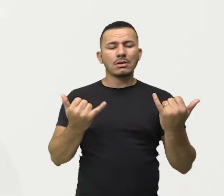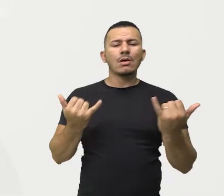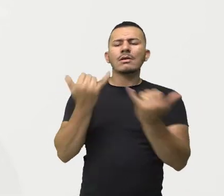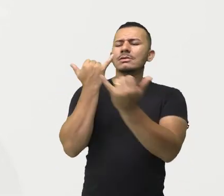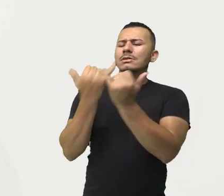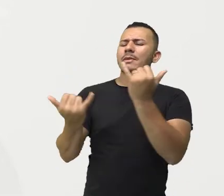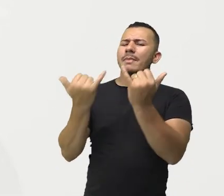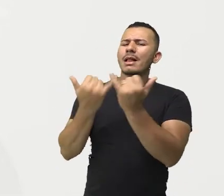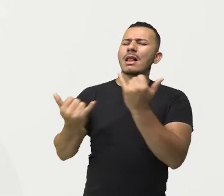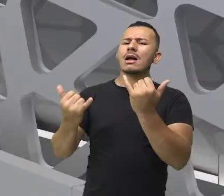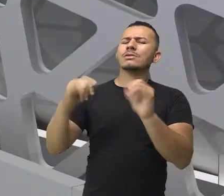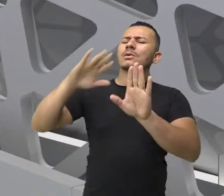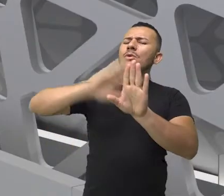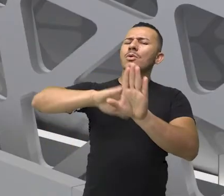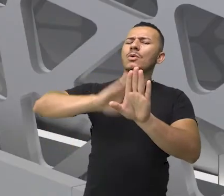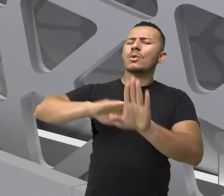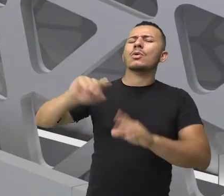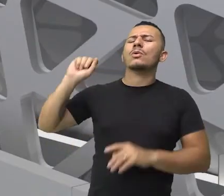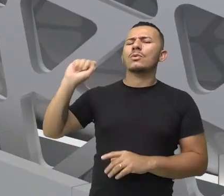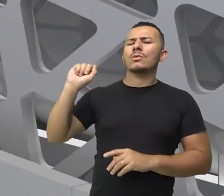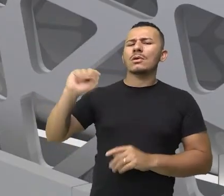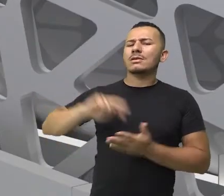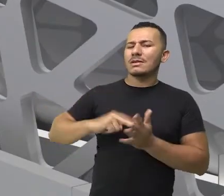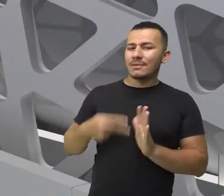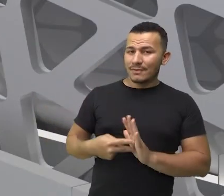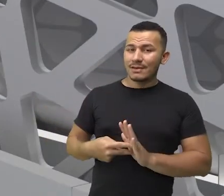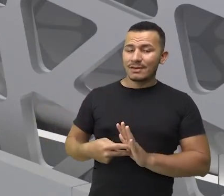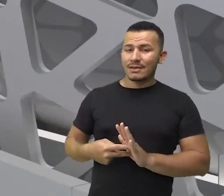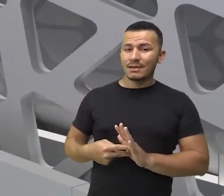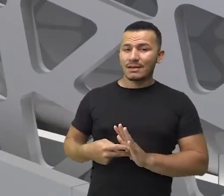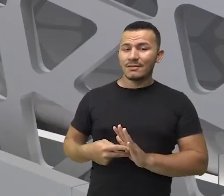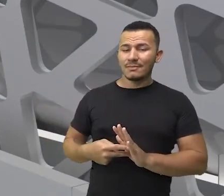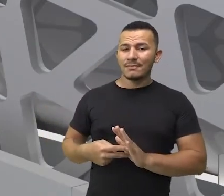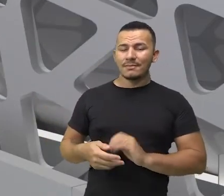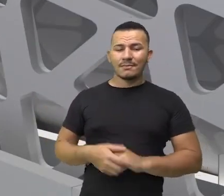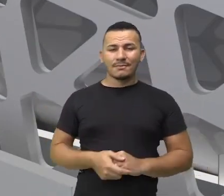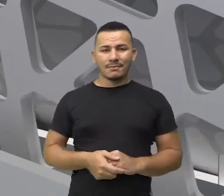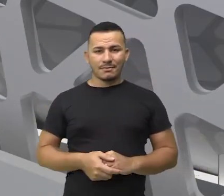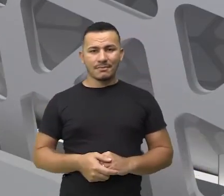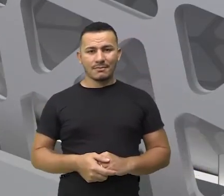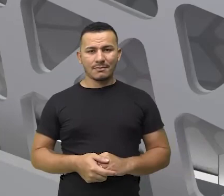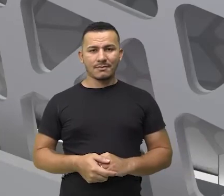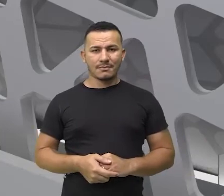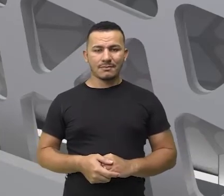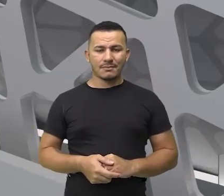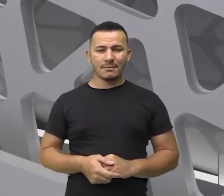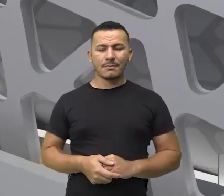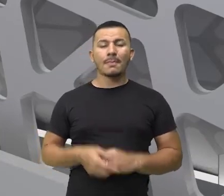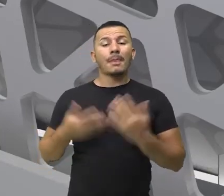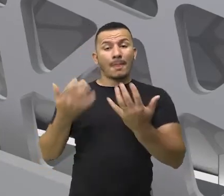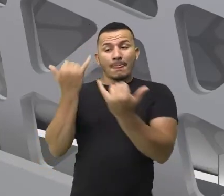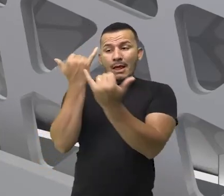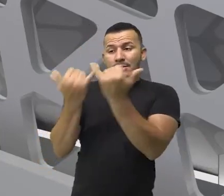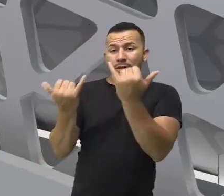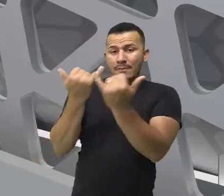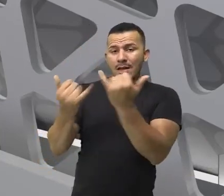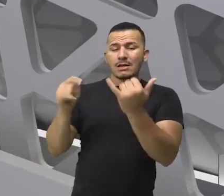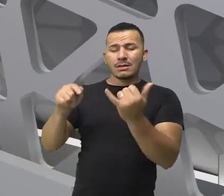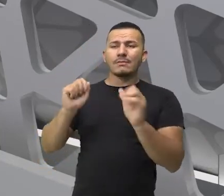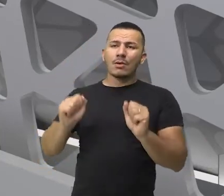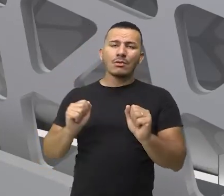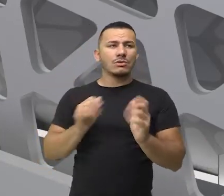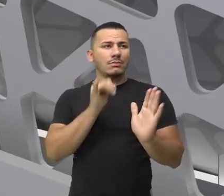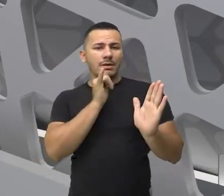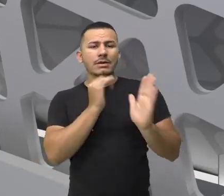o que está por trás da palavra semelhante dentro dessa definição? Ora, eu posso ter